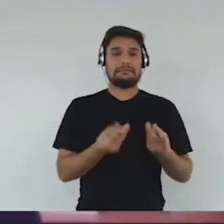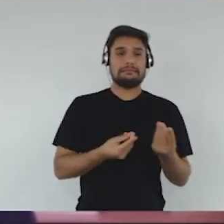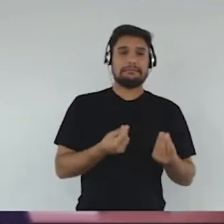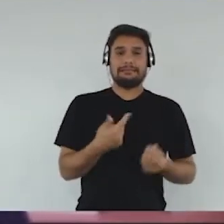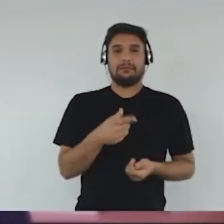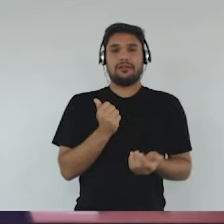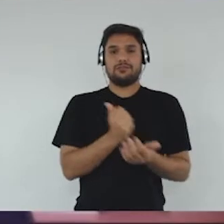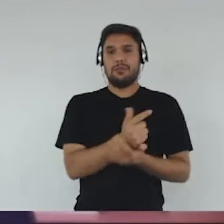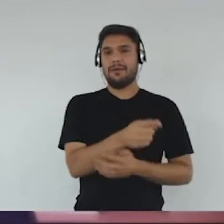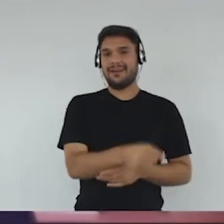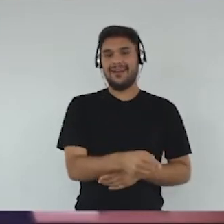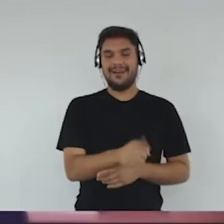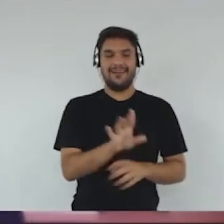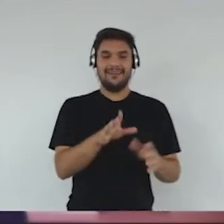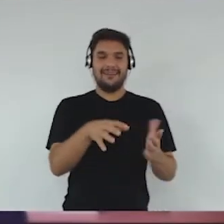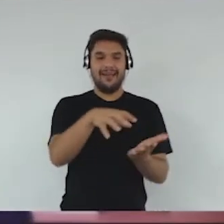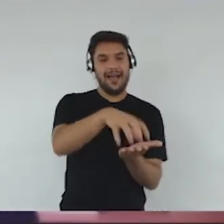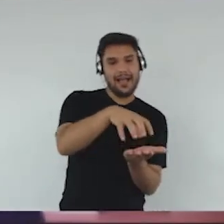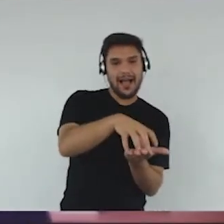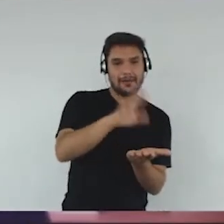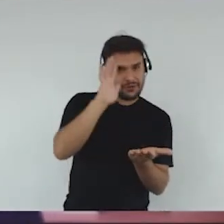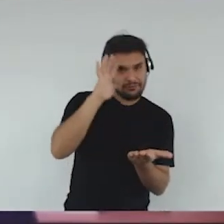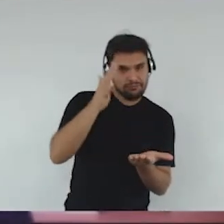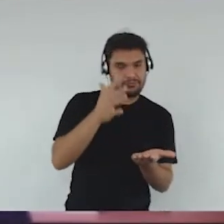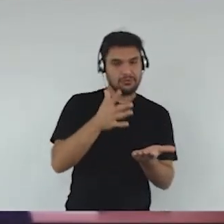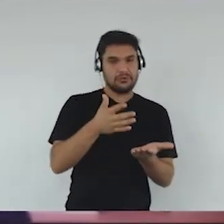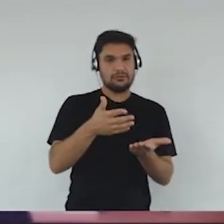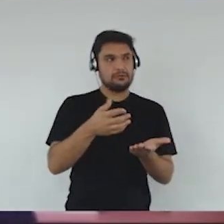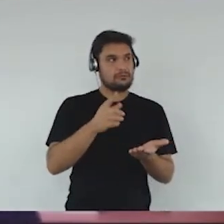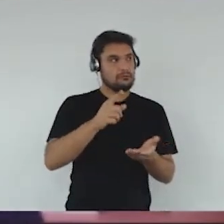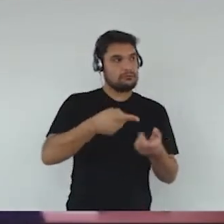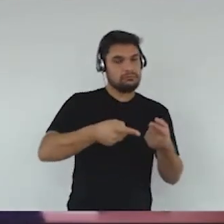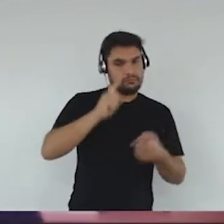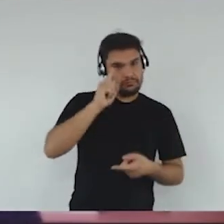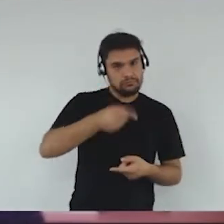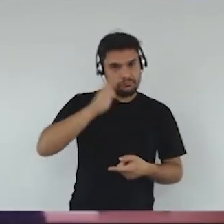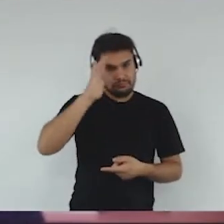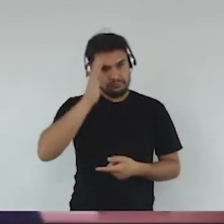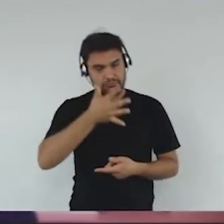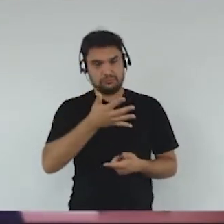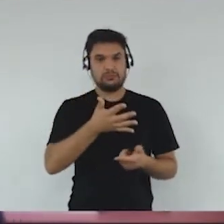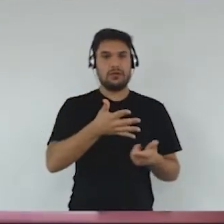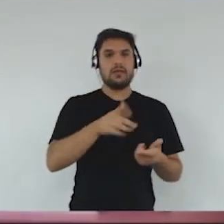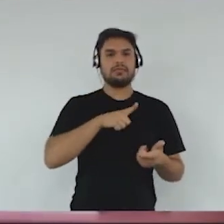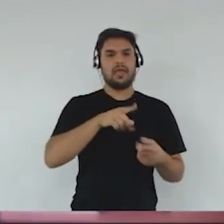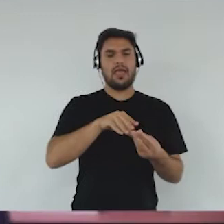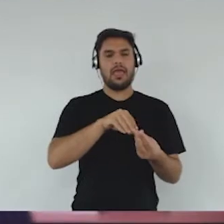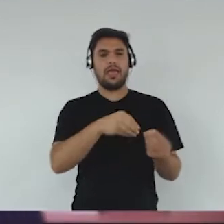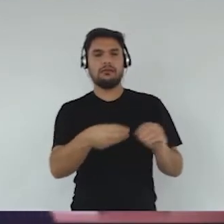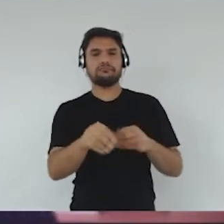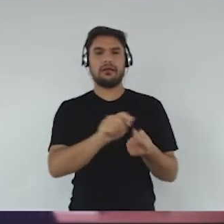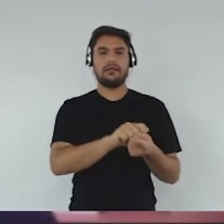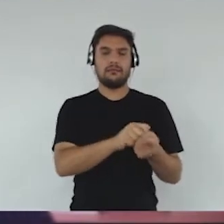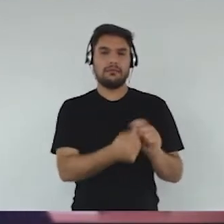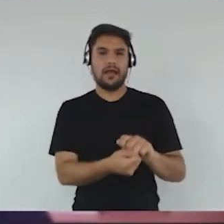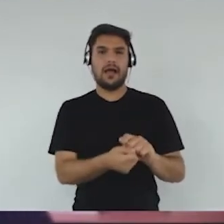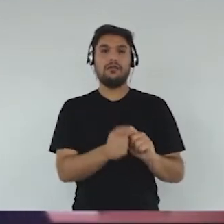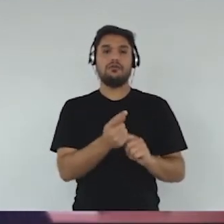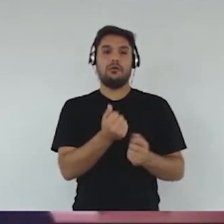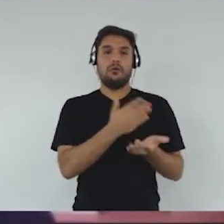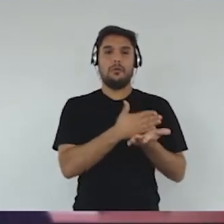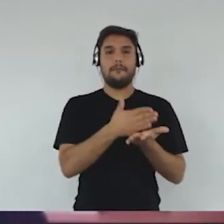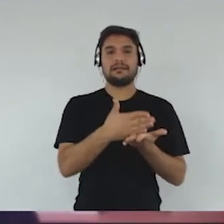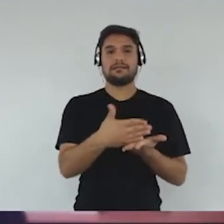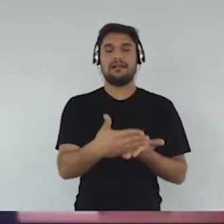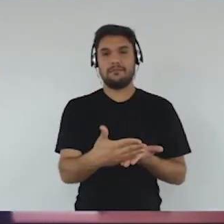impecuniosidade. E as câmaras arbitrais, não raro, têm sido muito flexíveis nas verificações e no